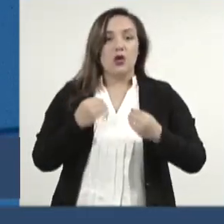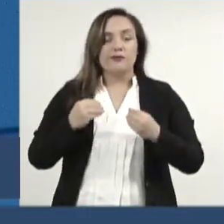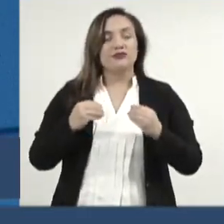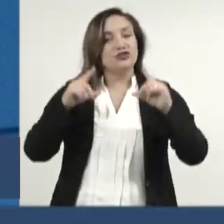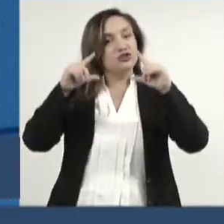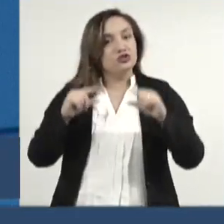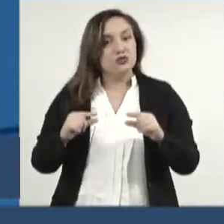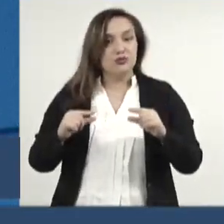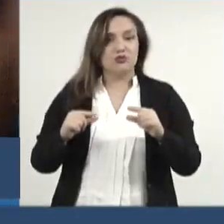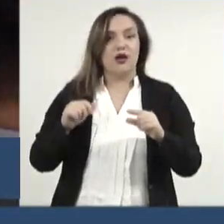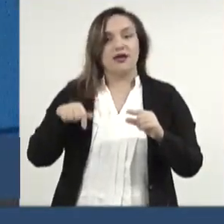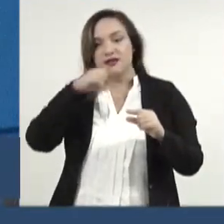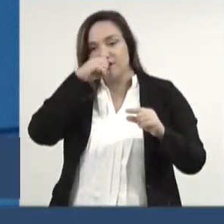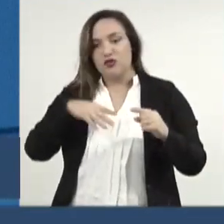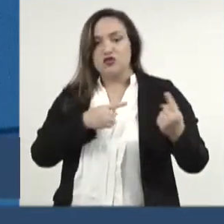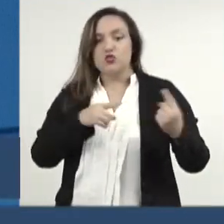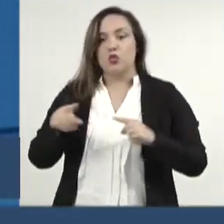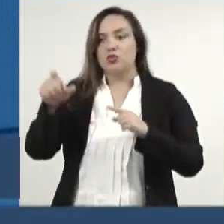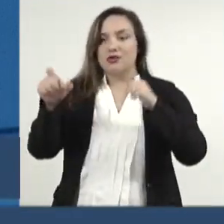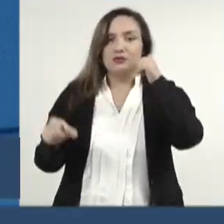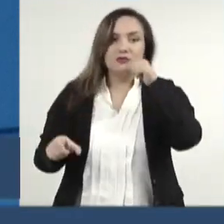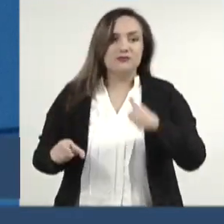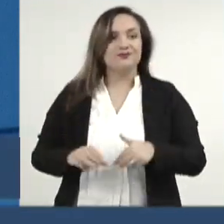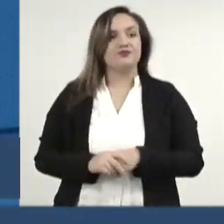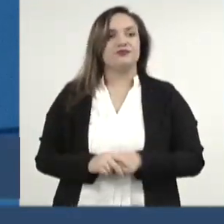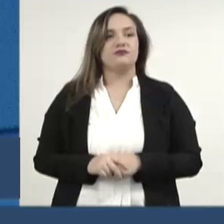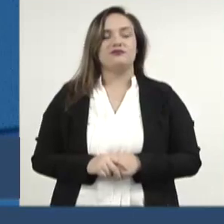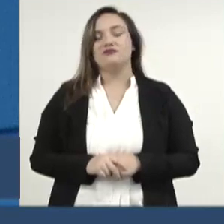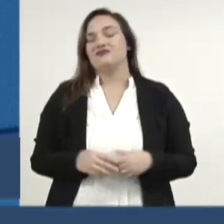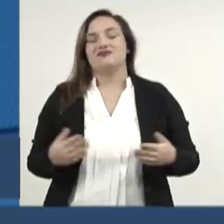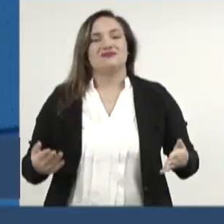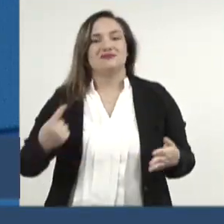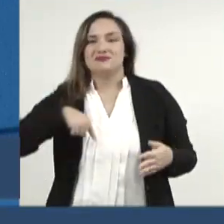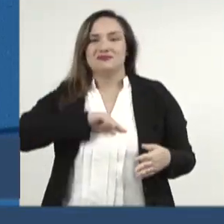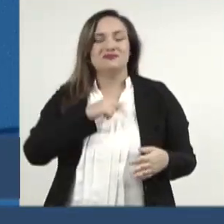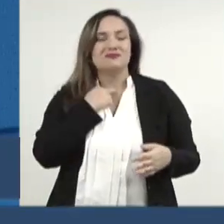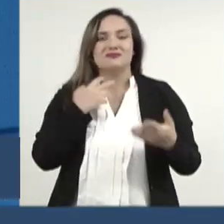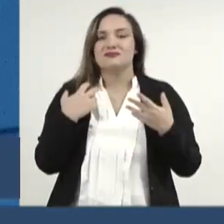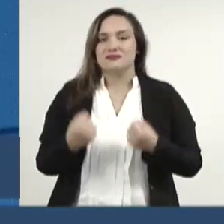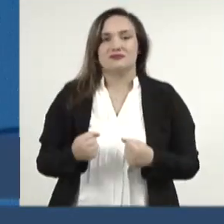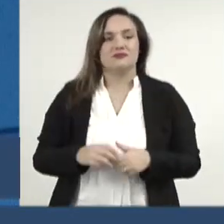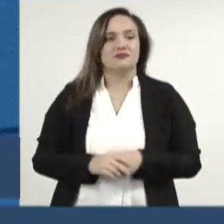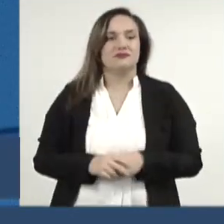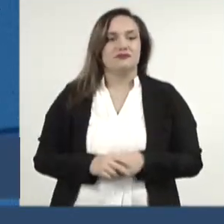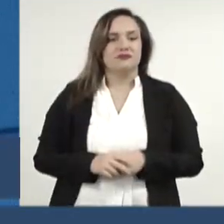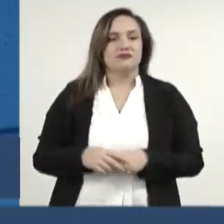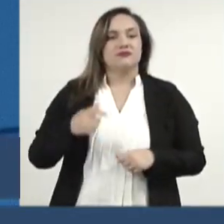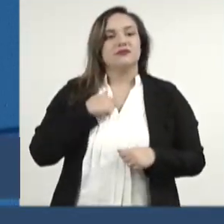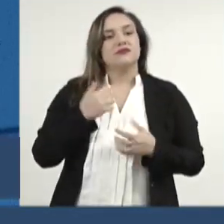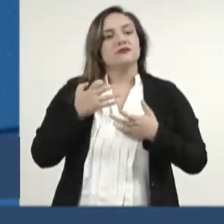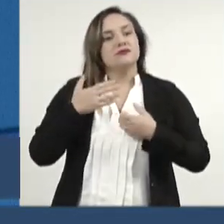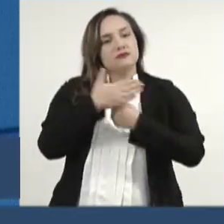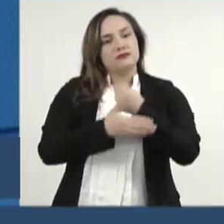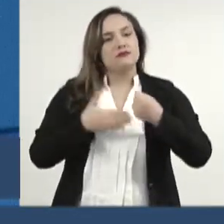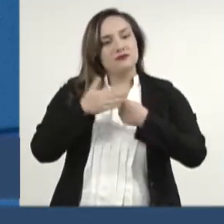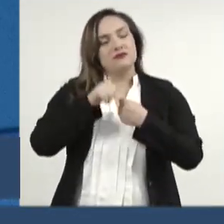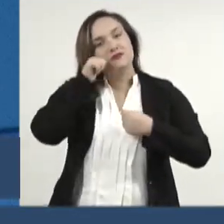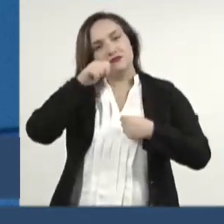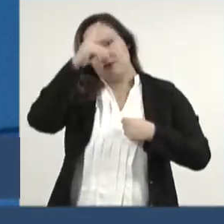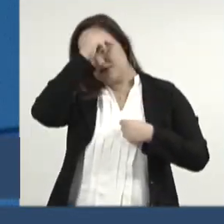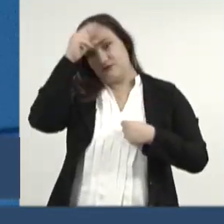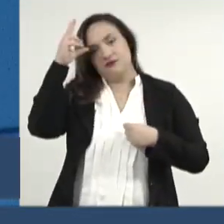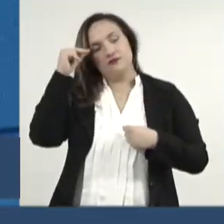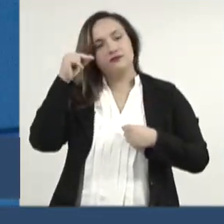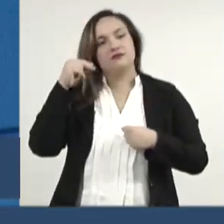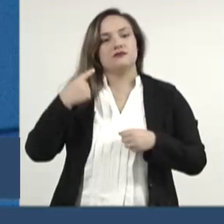coibir essa violência contra nós mulheres. É inadmissível. E aí eu estou defendendo a prefeita de Naviraí, não pelo fato dela ser